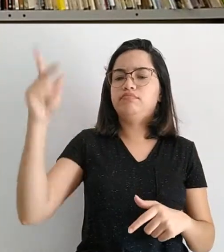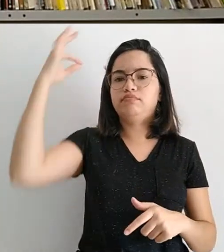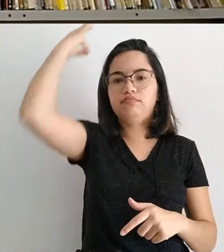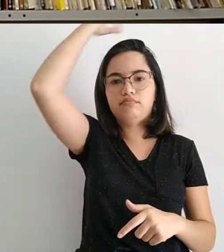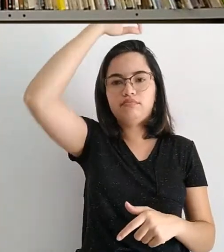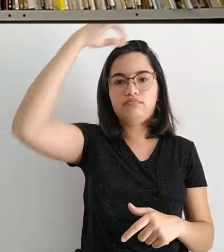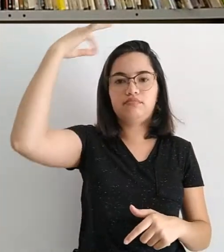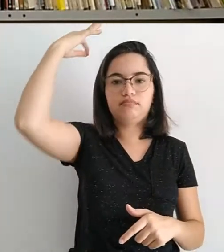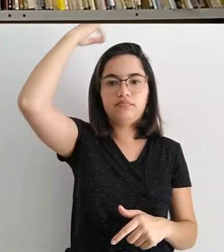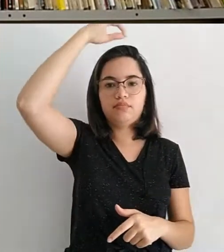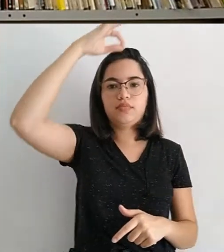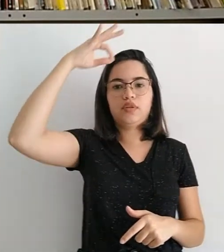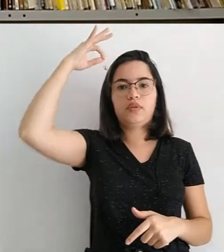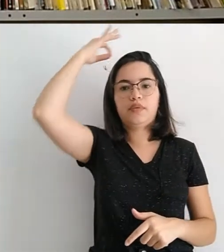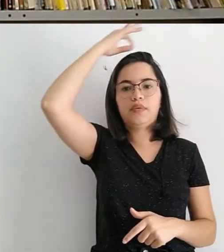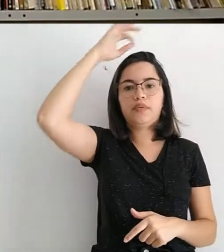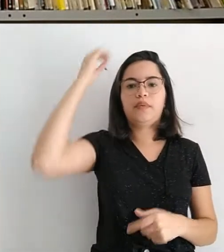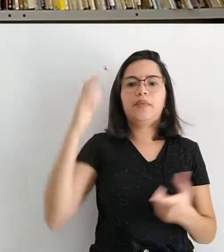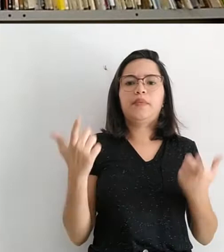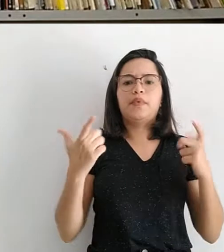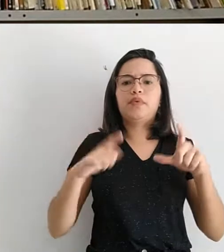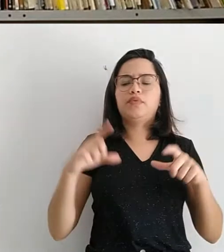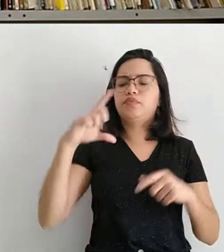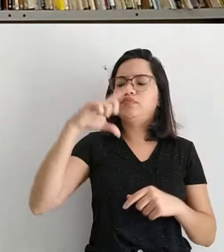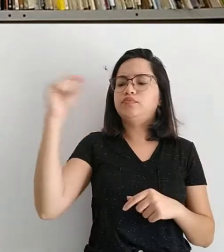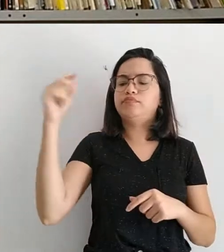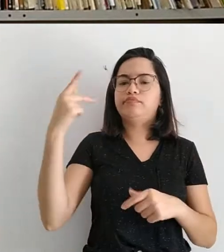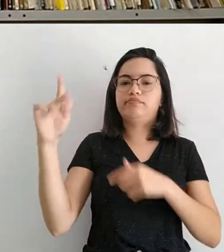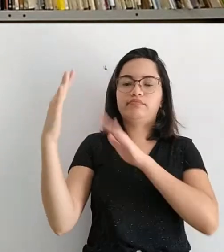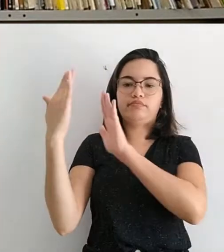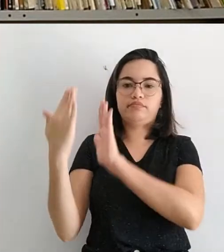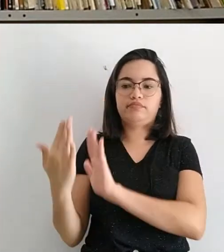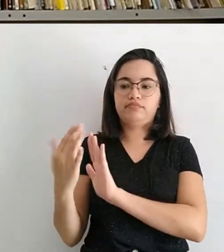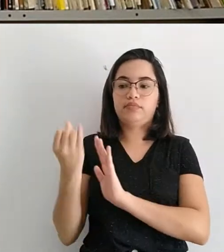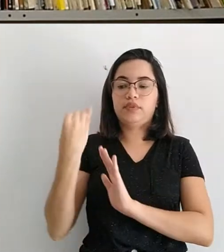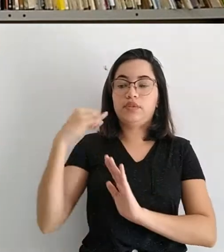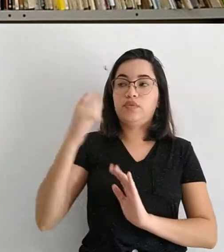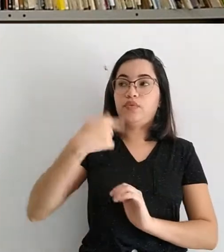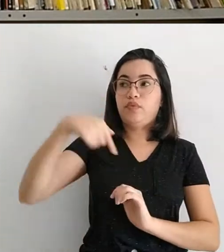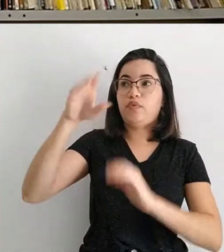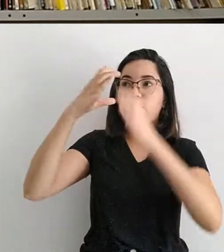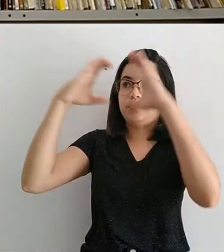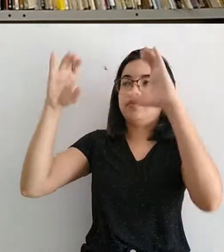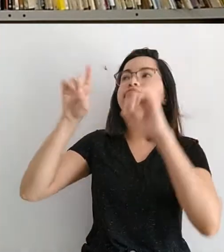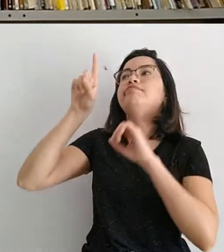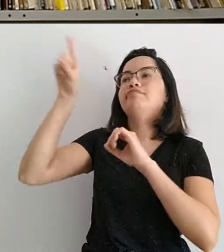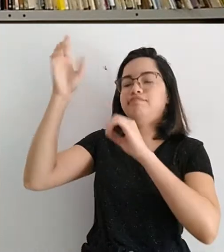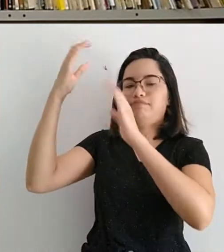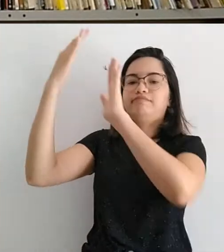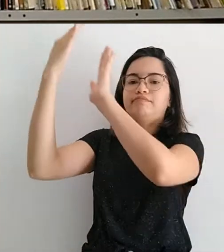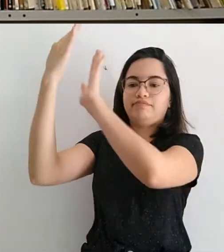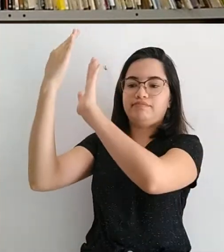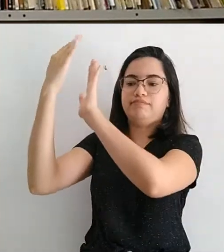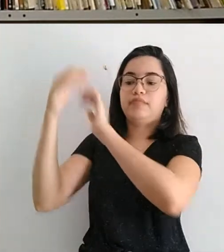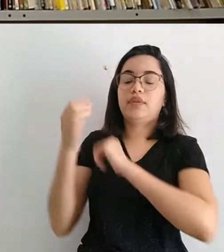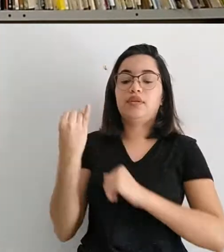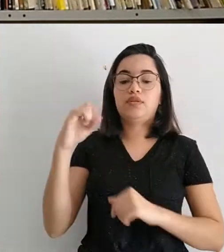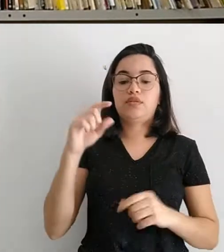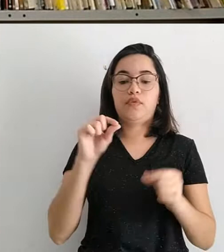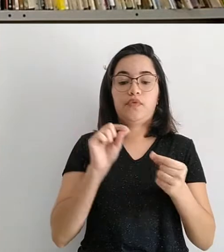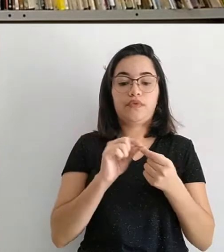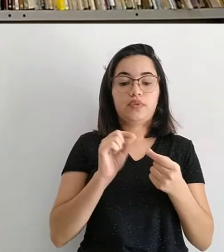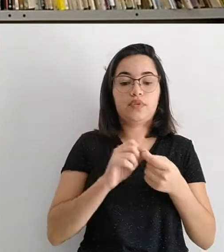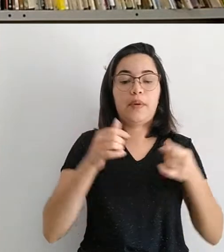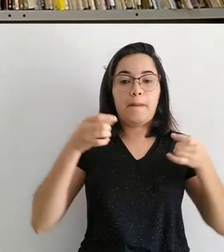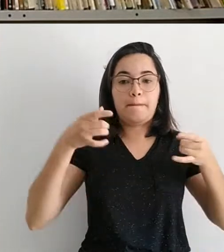escaparei do teu espírito? Para onde fugirei da tua presença? Se subir aos céus, lá estás. Se